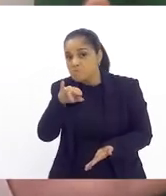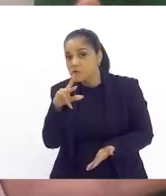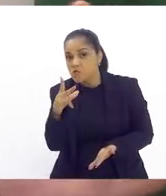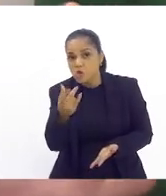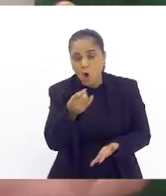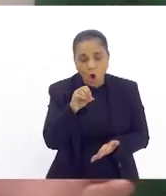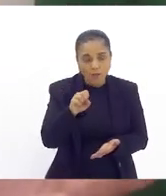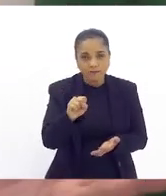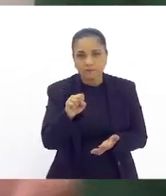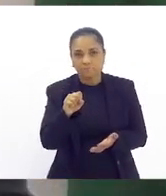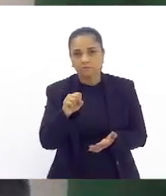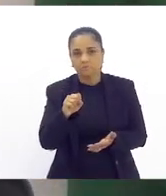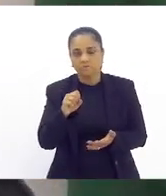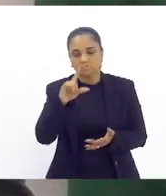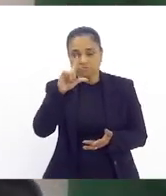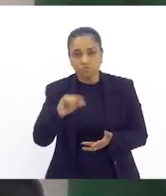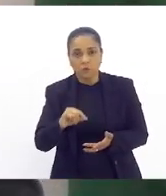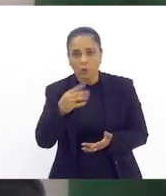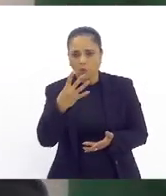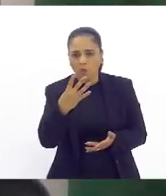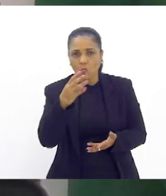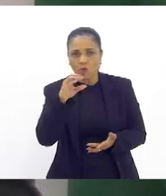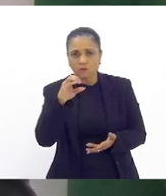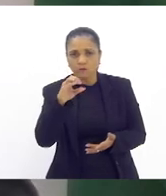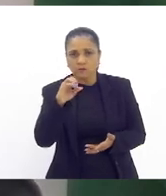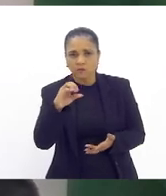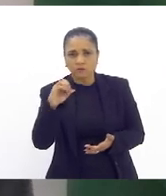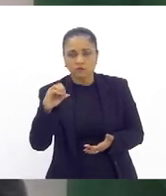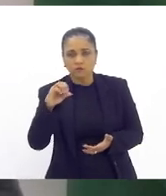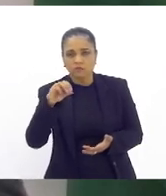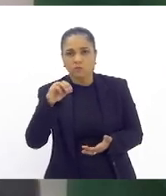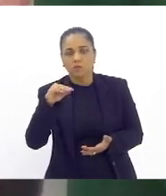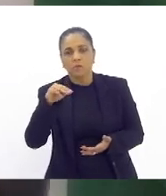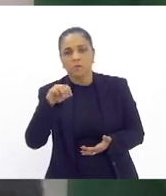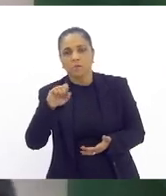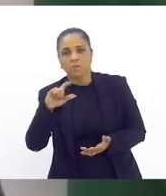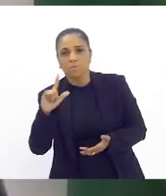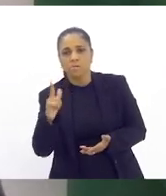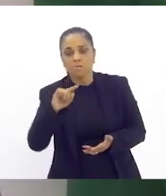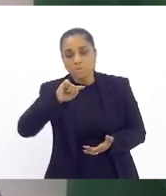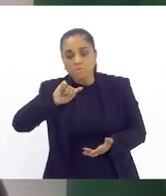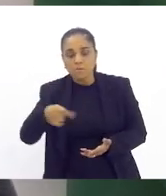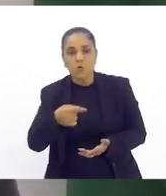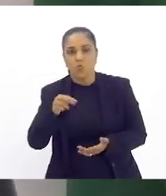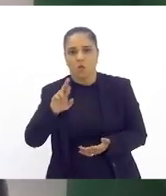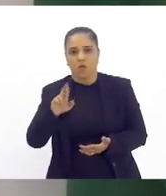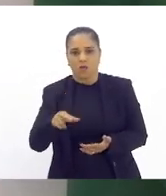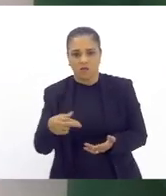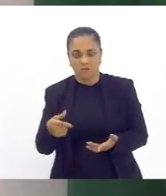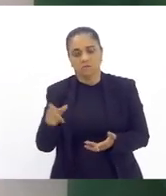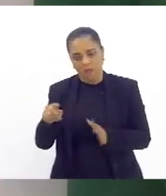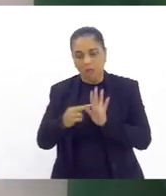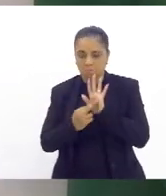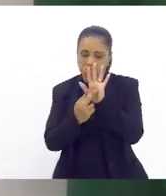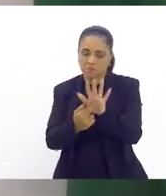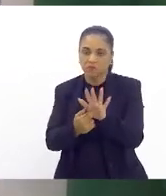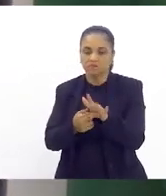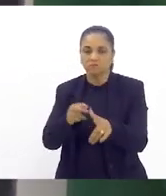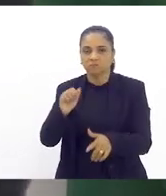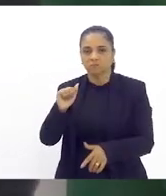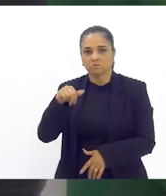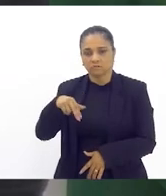mil Mas eu vou pedir a representante Andreia que vai falar sobre isso